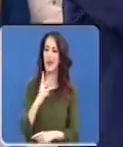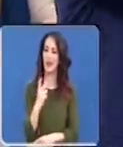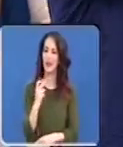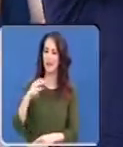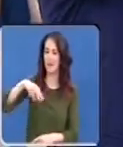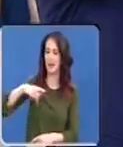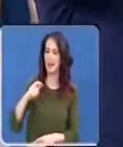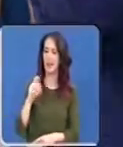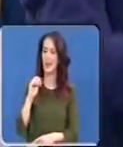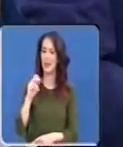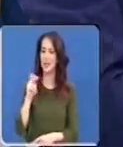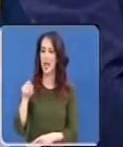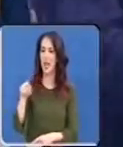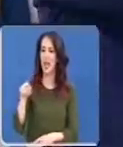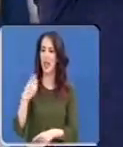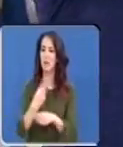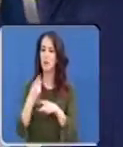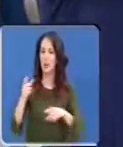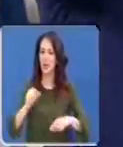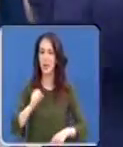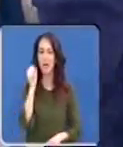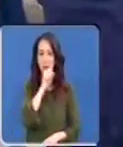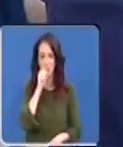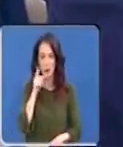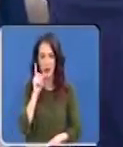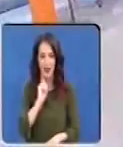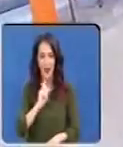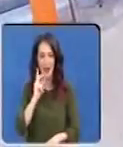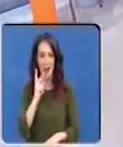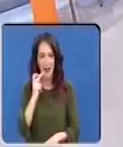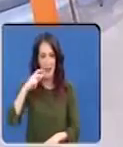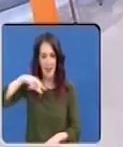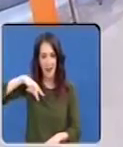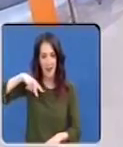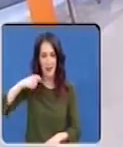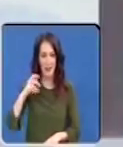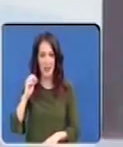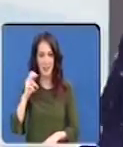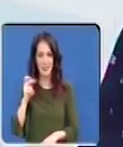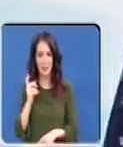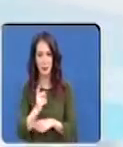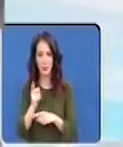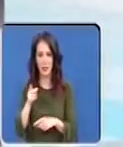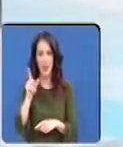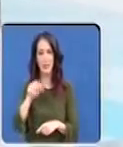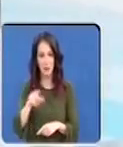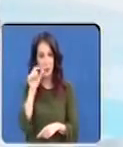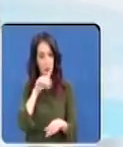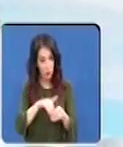Olá, Vanessa. Olá, Vanessa. A Vanessa voltou. A nossa grande Vanessa. Também ela. Também ela marcou a tua cara.